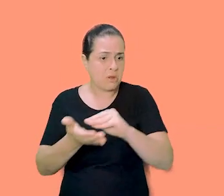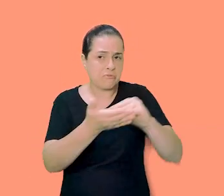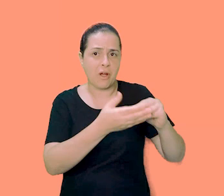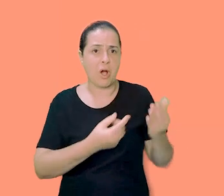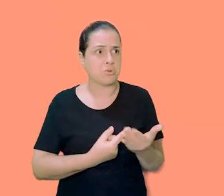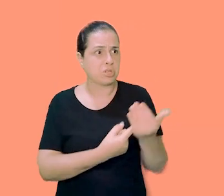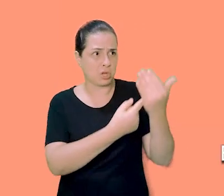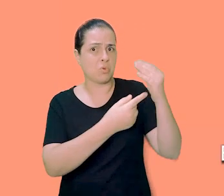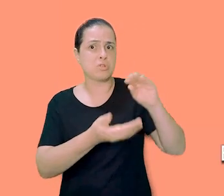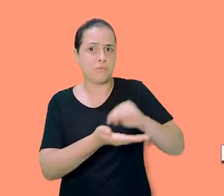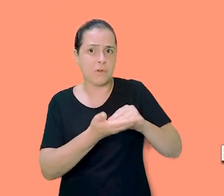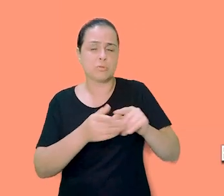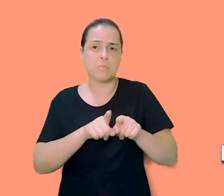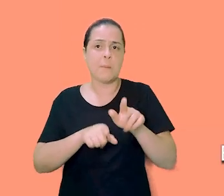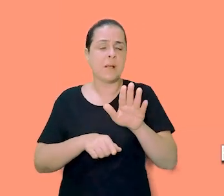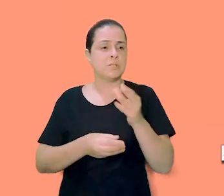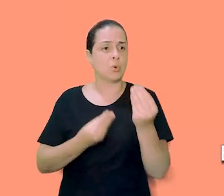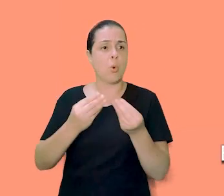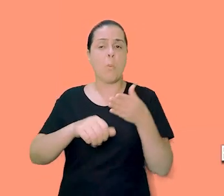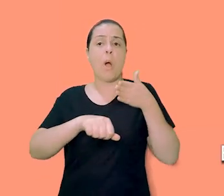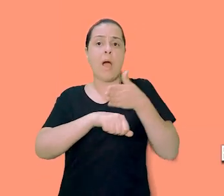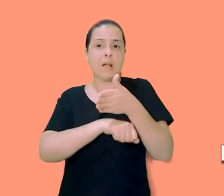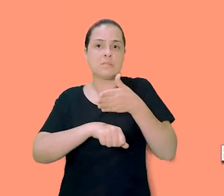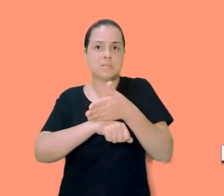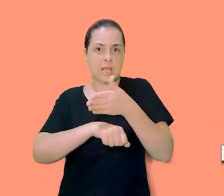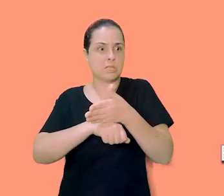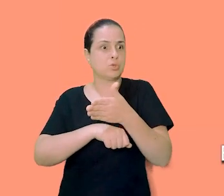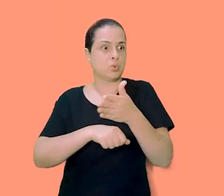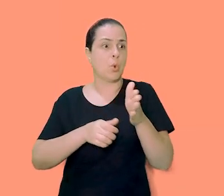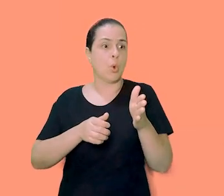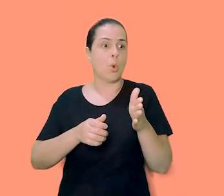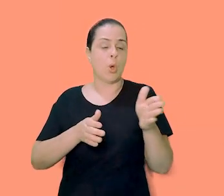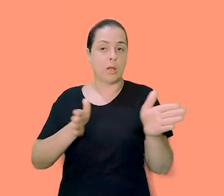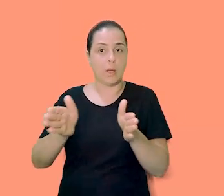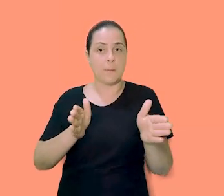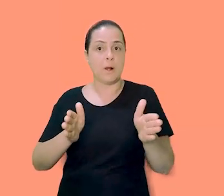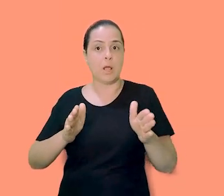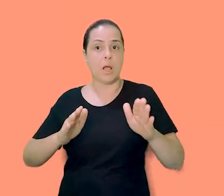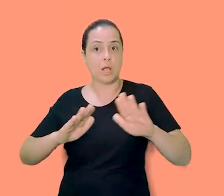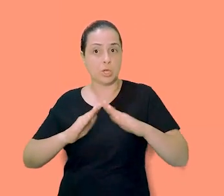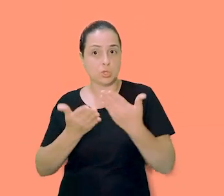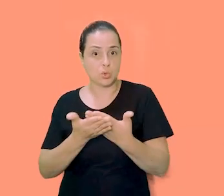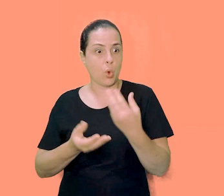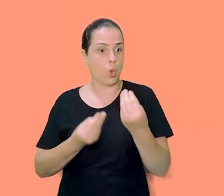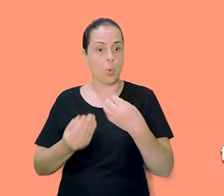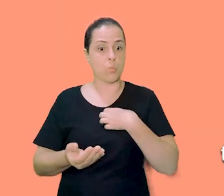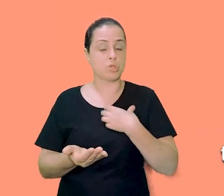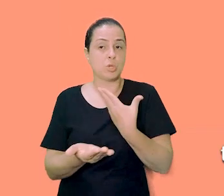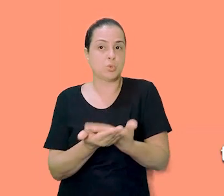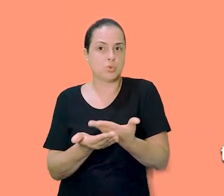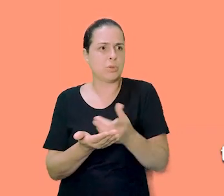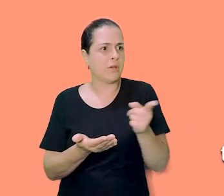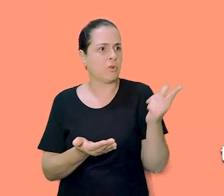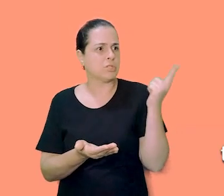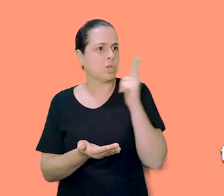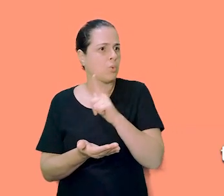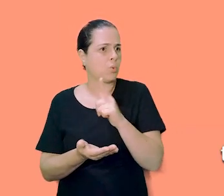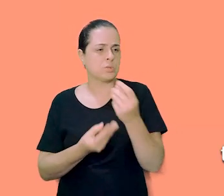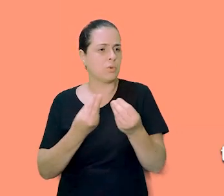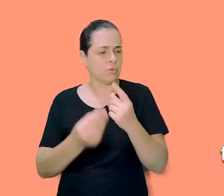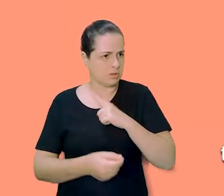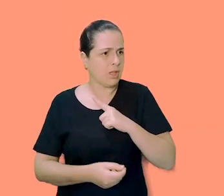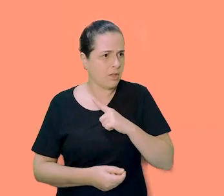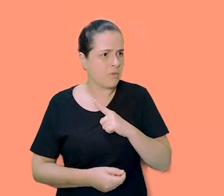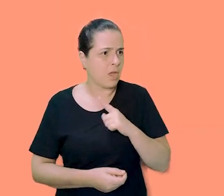tecnológicas, etc., de ter acesso, principalmente ao estudo, e você teve. Então, como é que foi